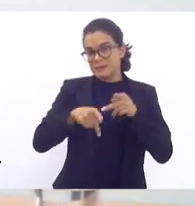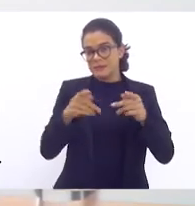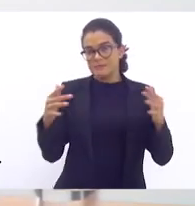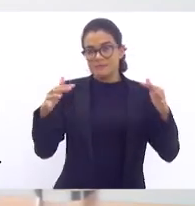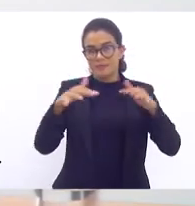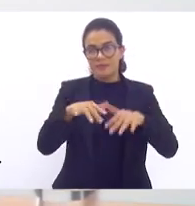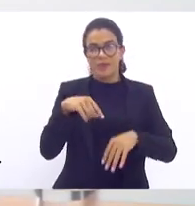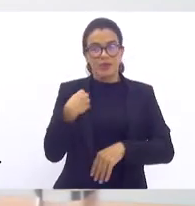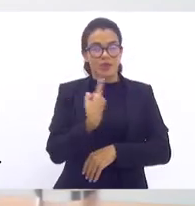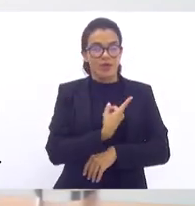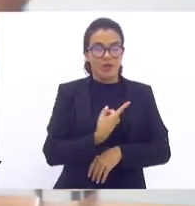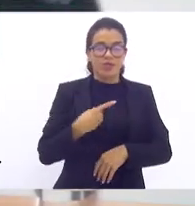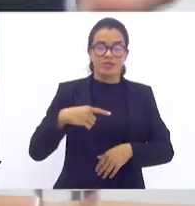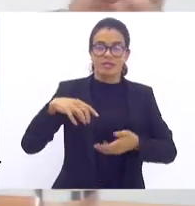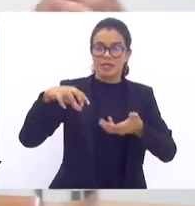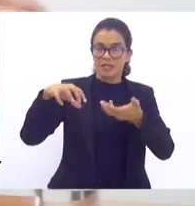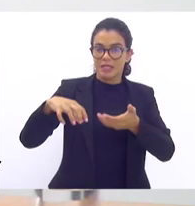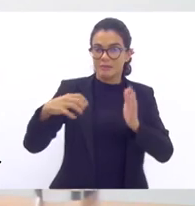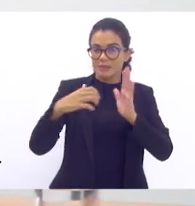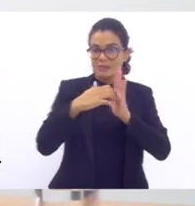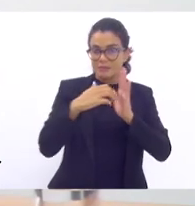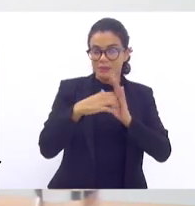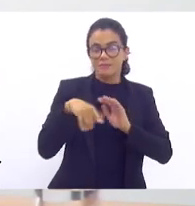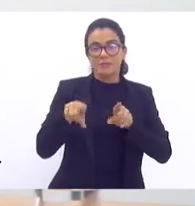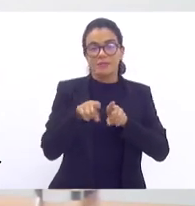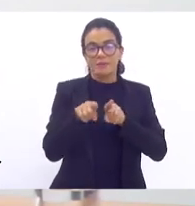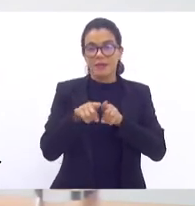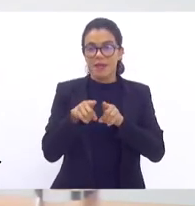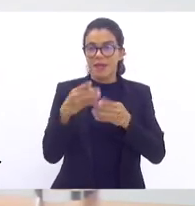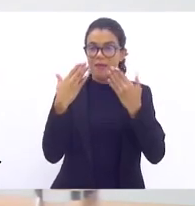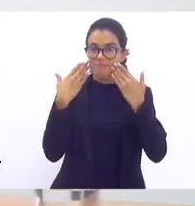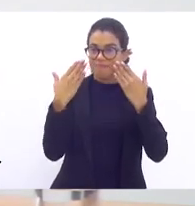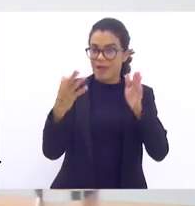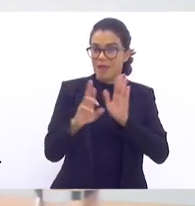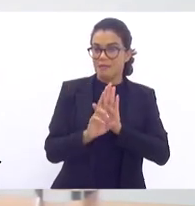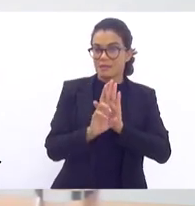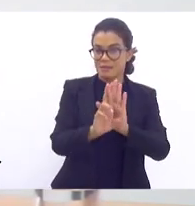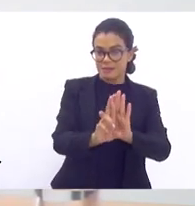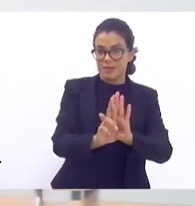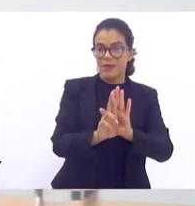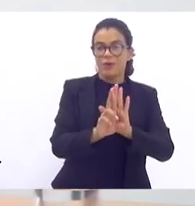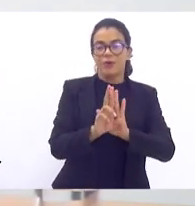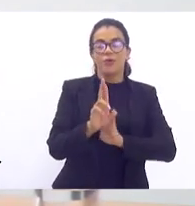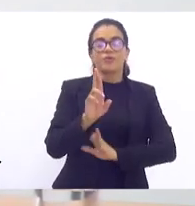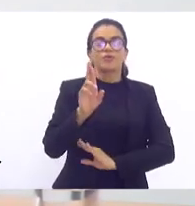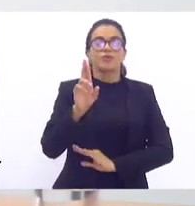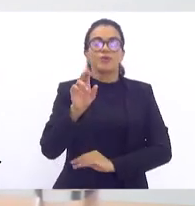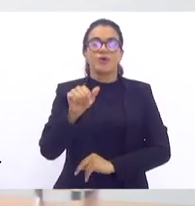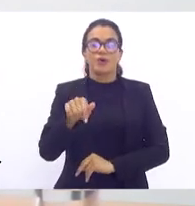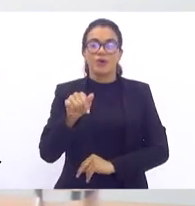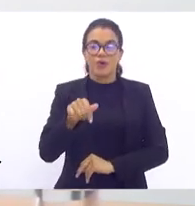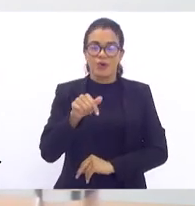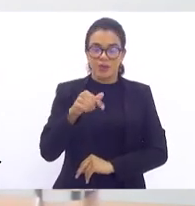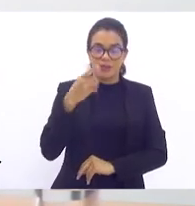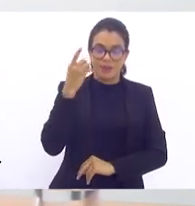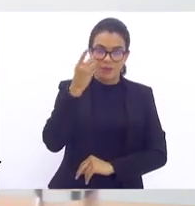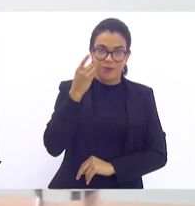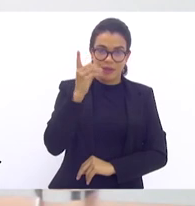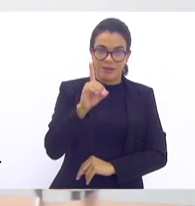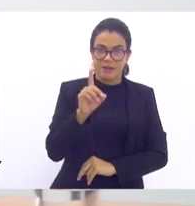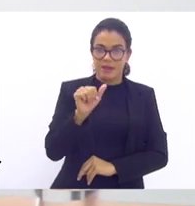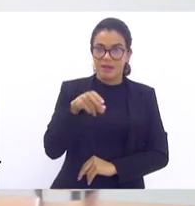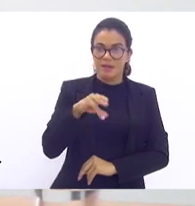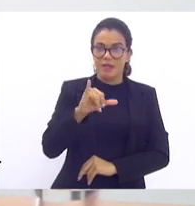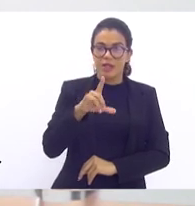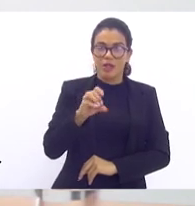nós da Câmara dos Deputados a figura do deputado Danilo fortes está no nosso estado para ouvir Demonstra o carinho respeito